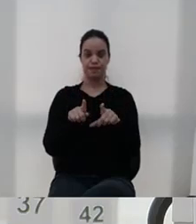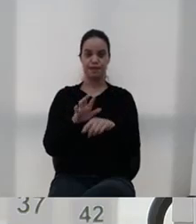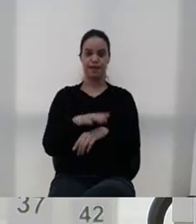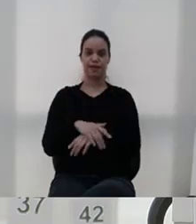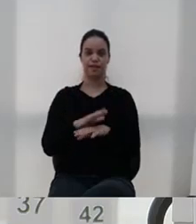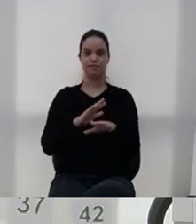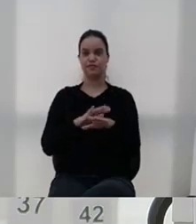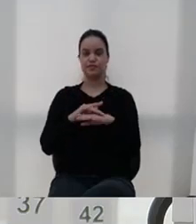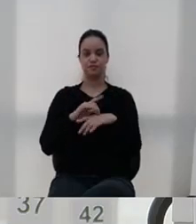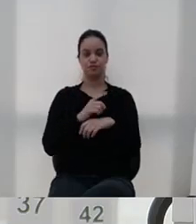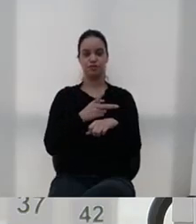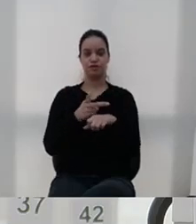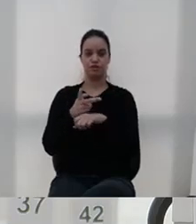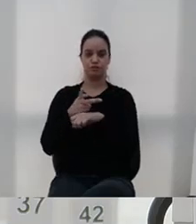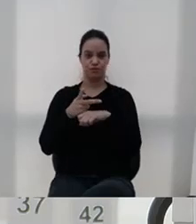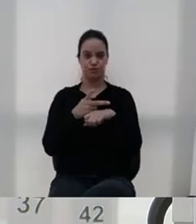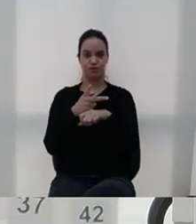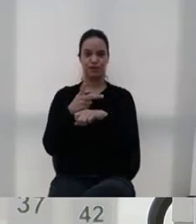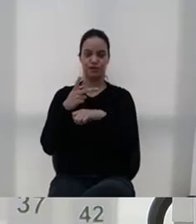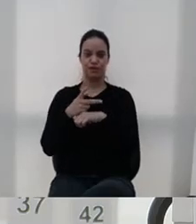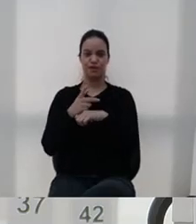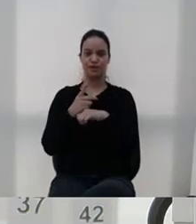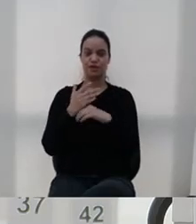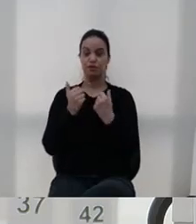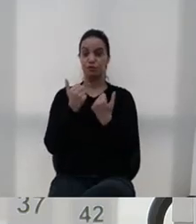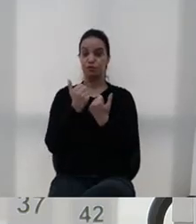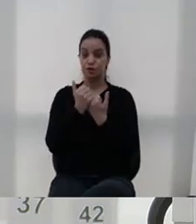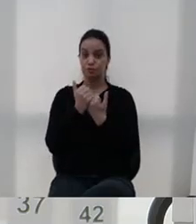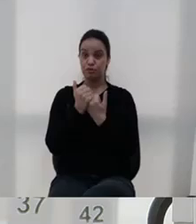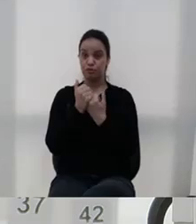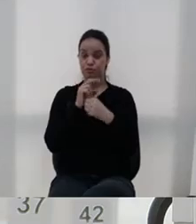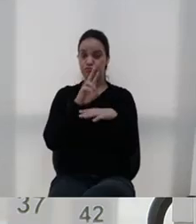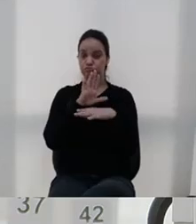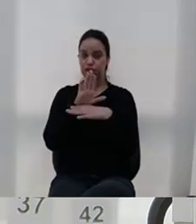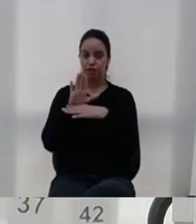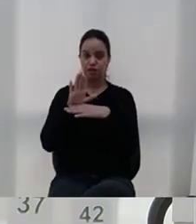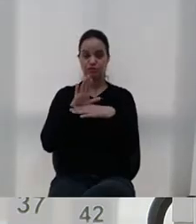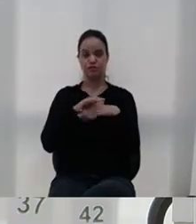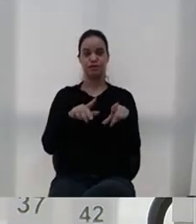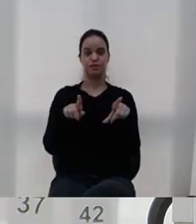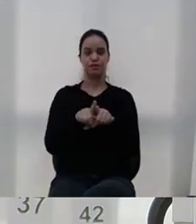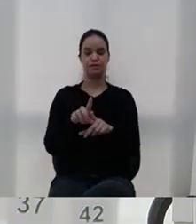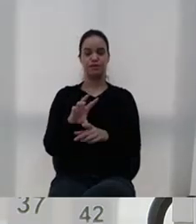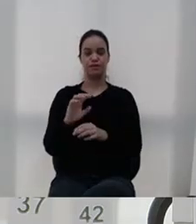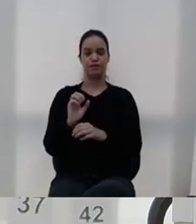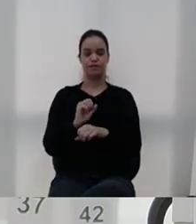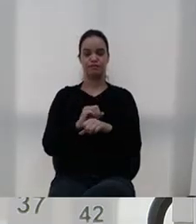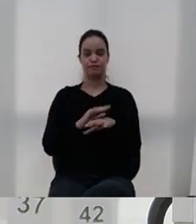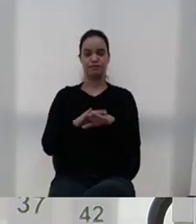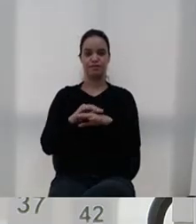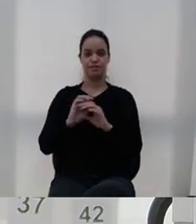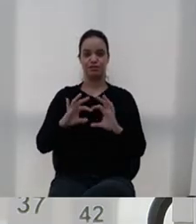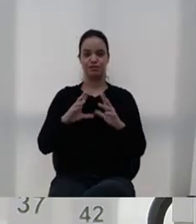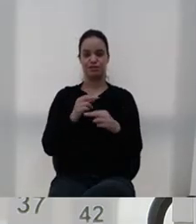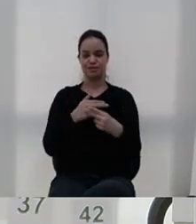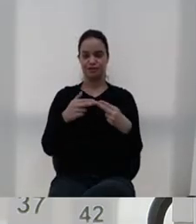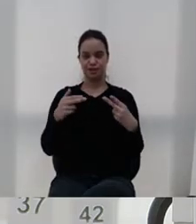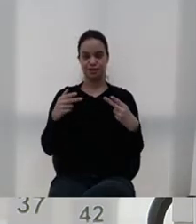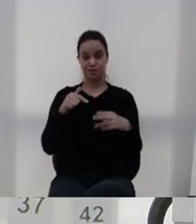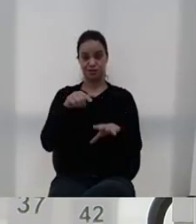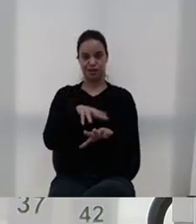as curadorias, nossa absorção de defesas é gigantesca e realizamos praticamente todas as iniciais que chegam na